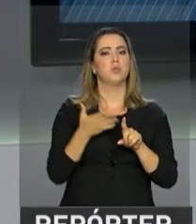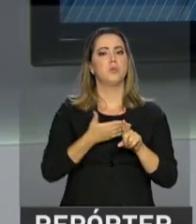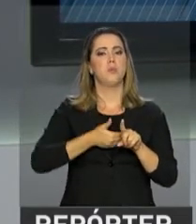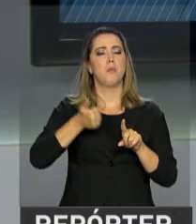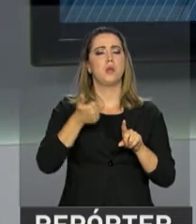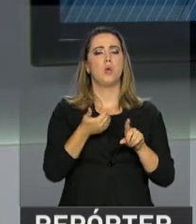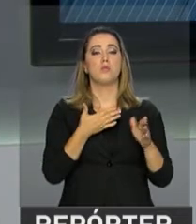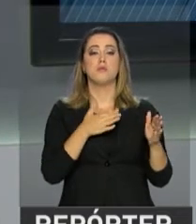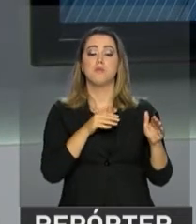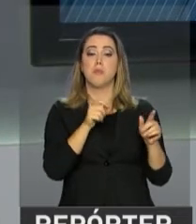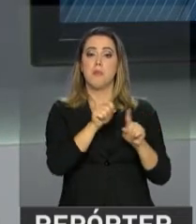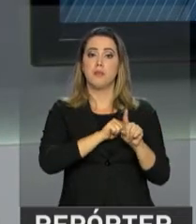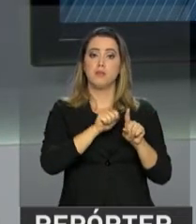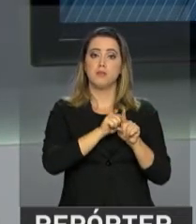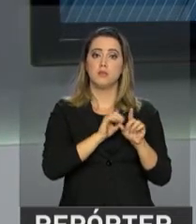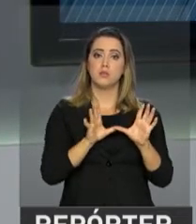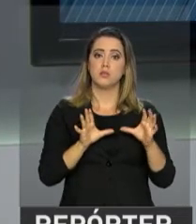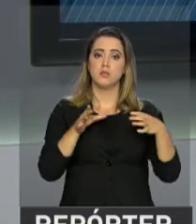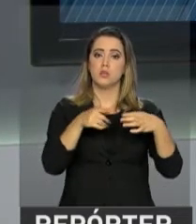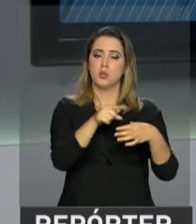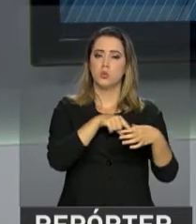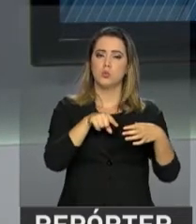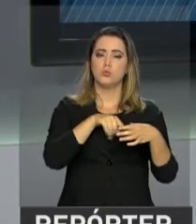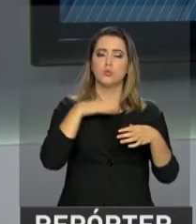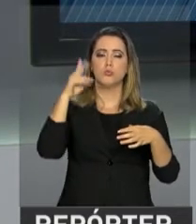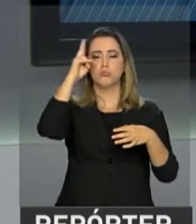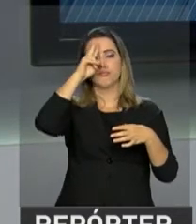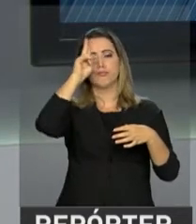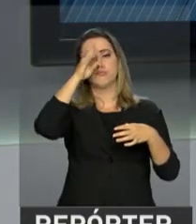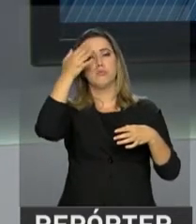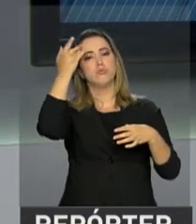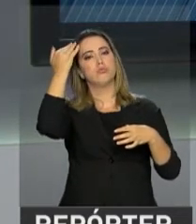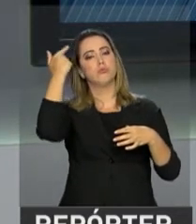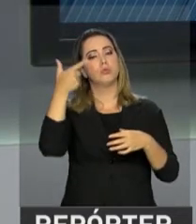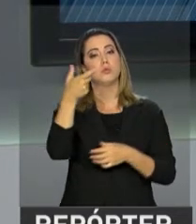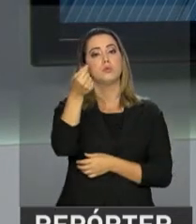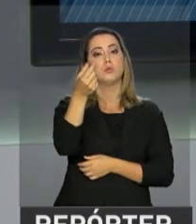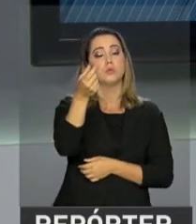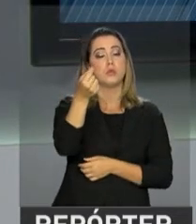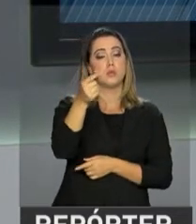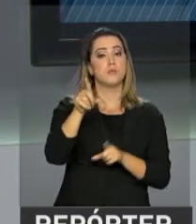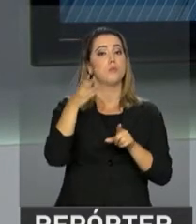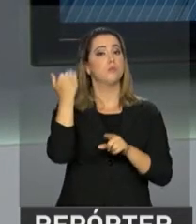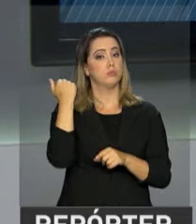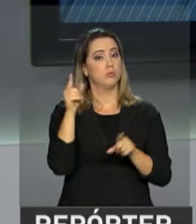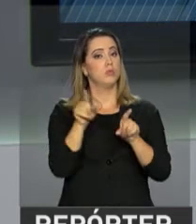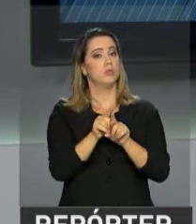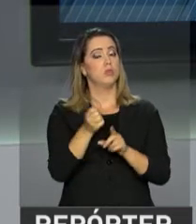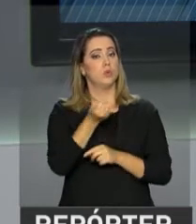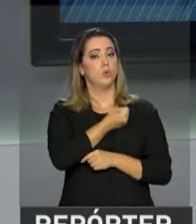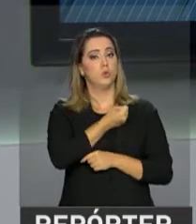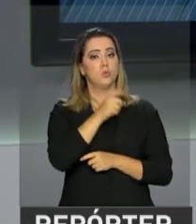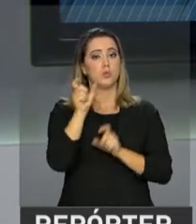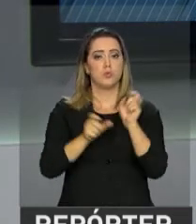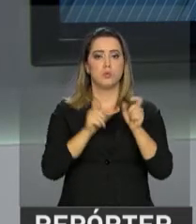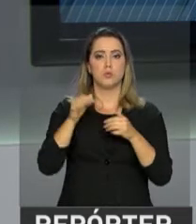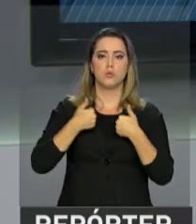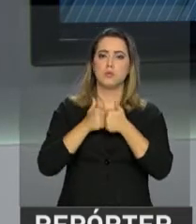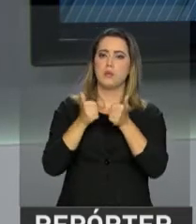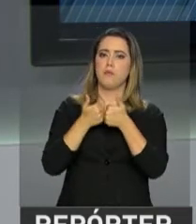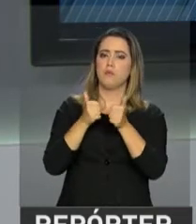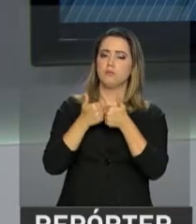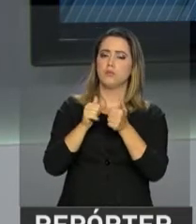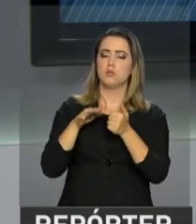setembro dentro da série histórica, que começou no ano 2000, em números de passageiros transportados em voos internacionais.